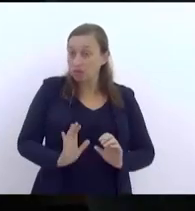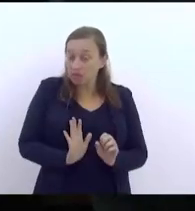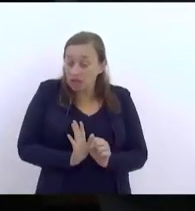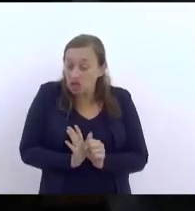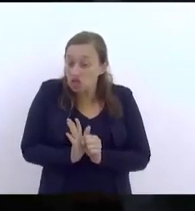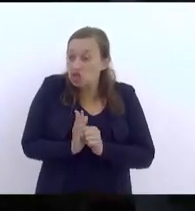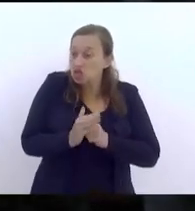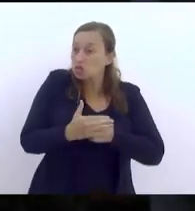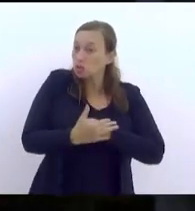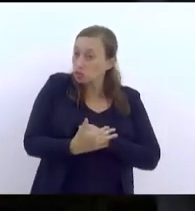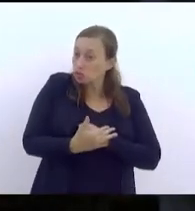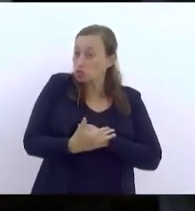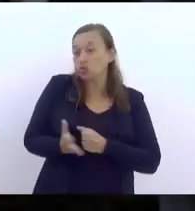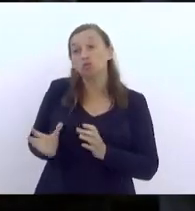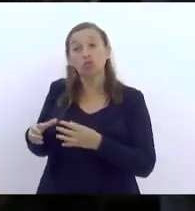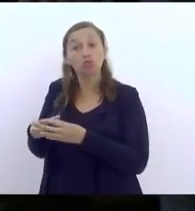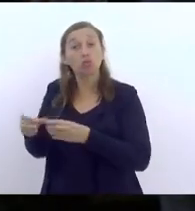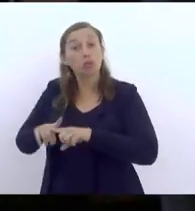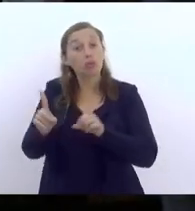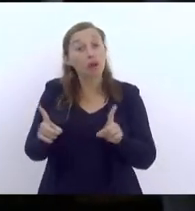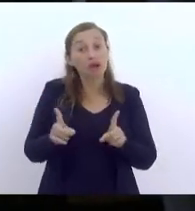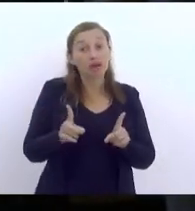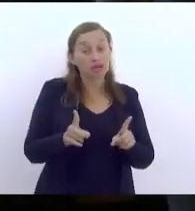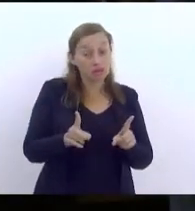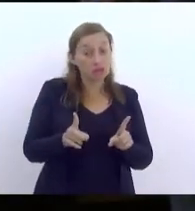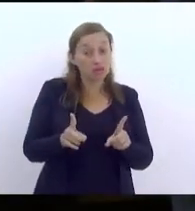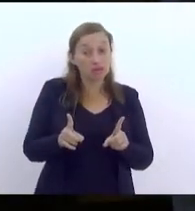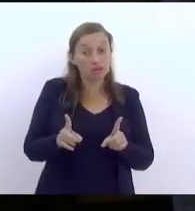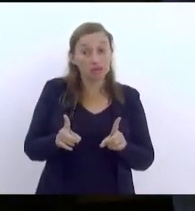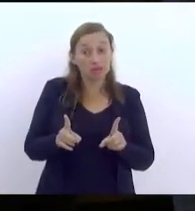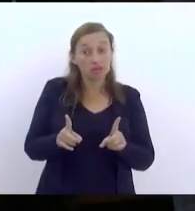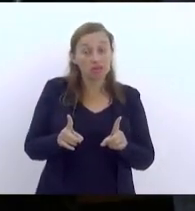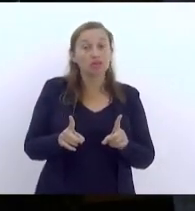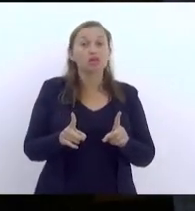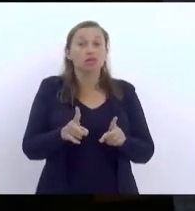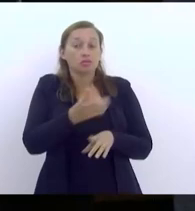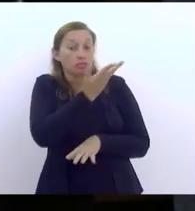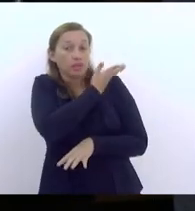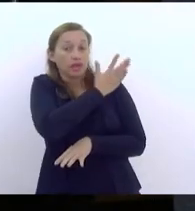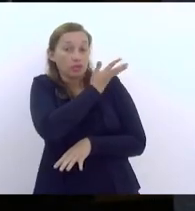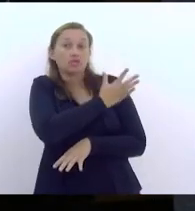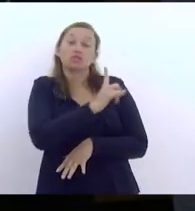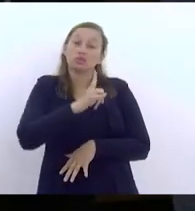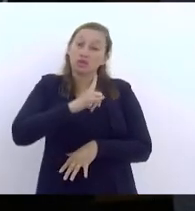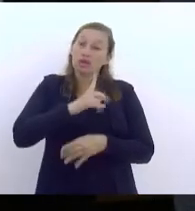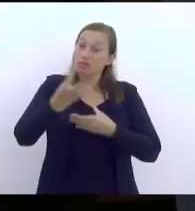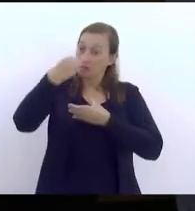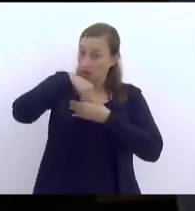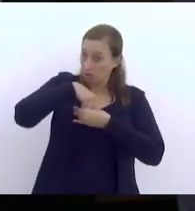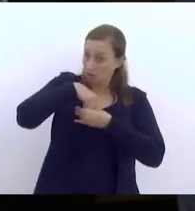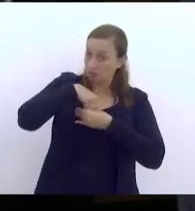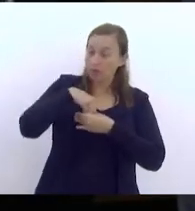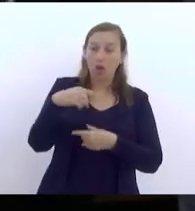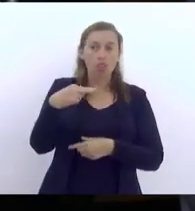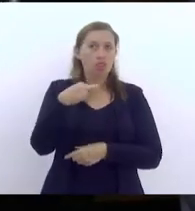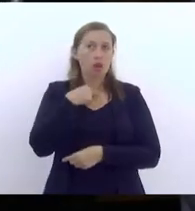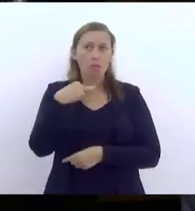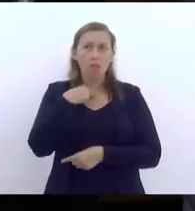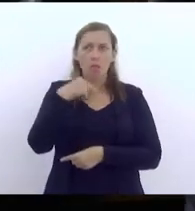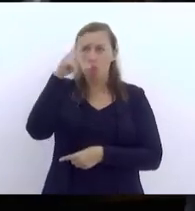denominação, mas carrega uma alta taxa de preconceito. Não pode se aliviar